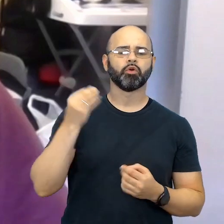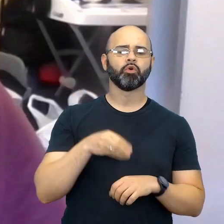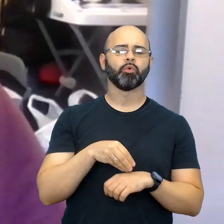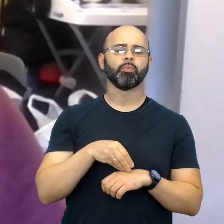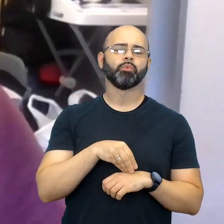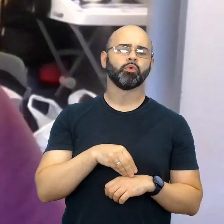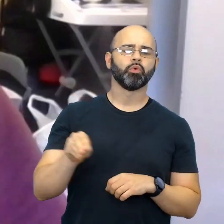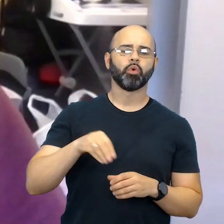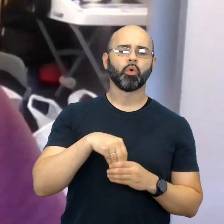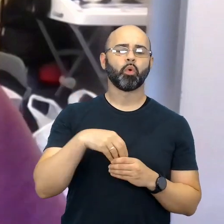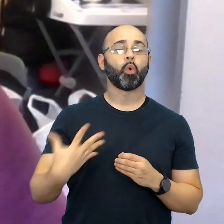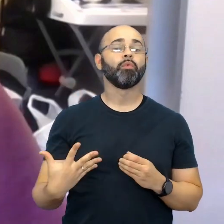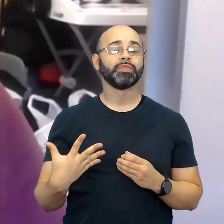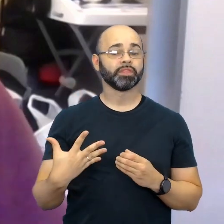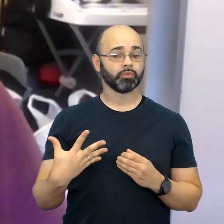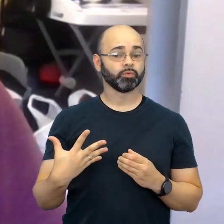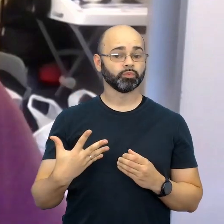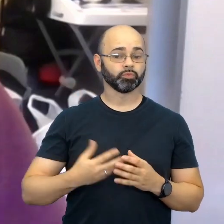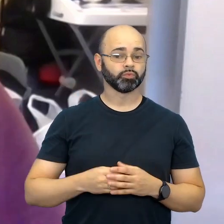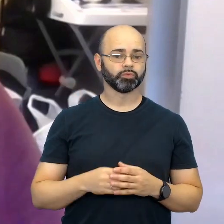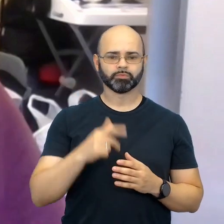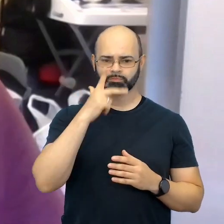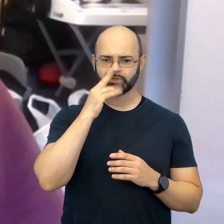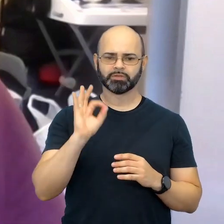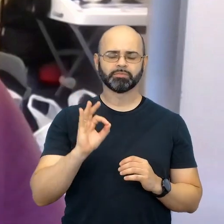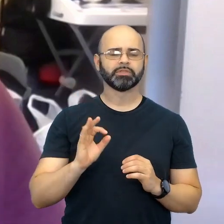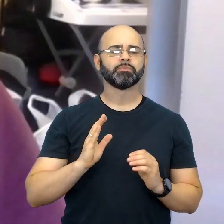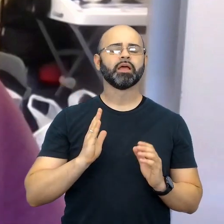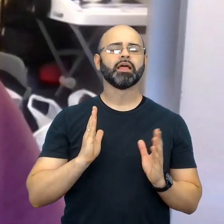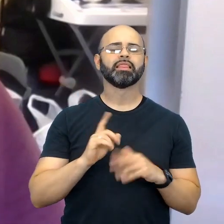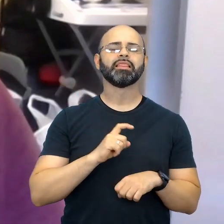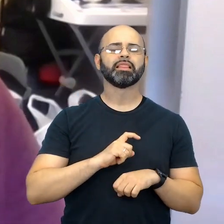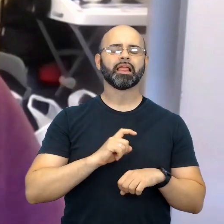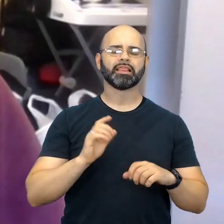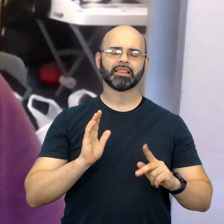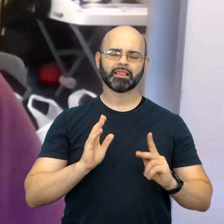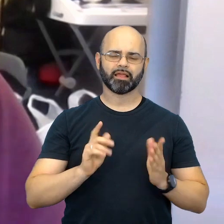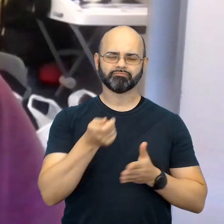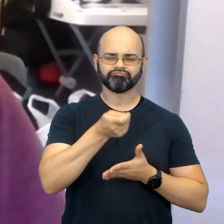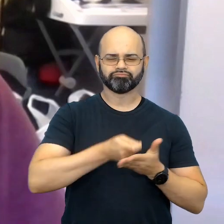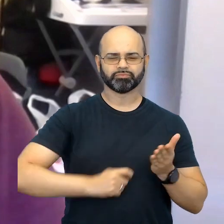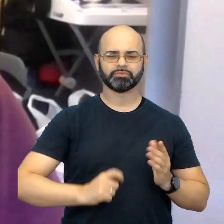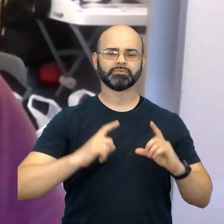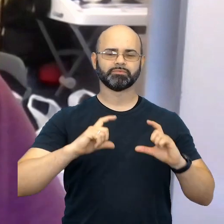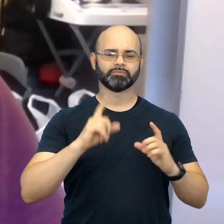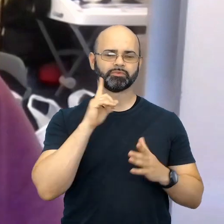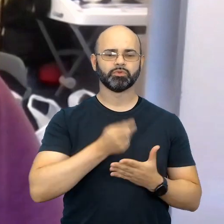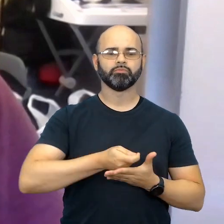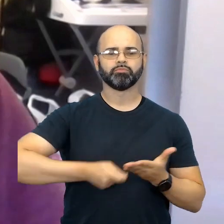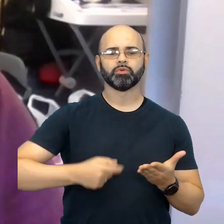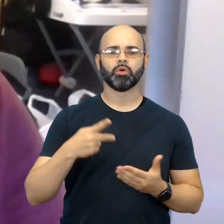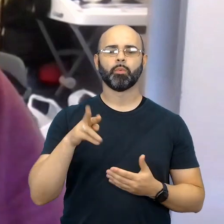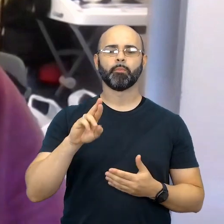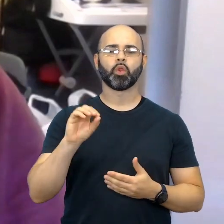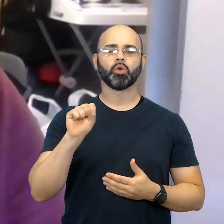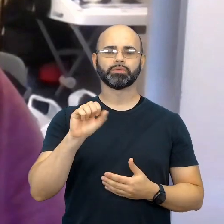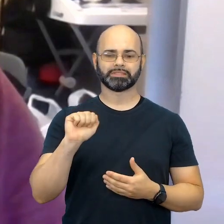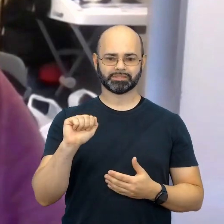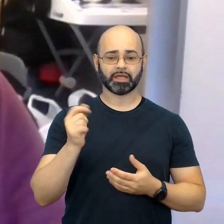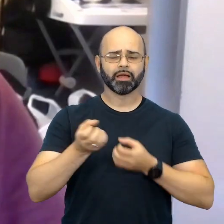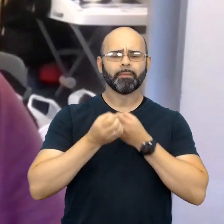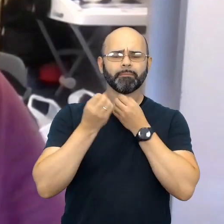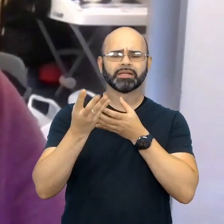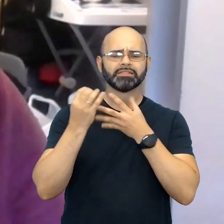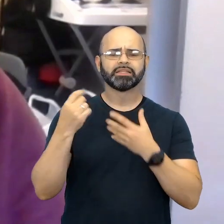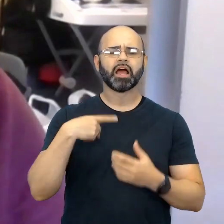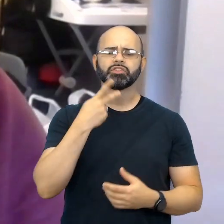assim como se você estivesse fazendo um texto mesmo de prosa, você ter o momento de entender, assim, beleza, qual é a mensagem que eu quero